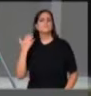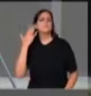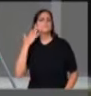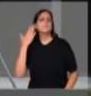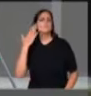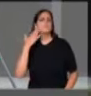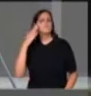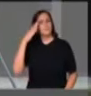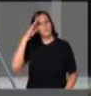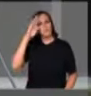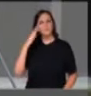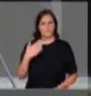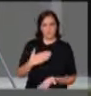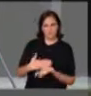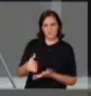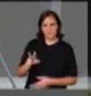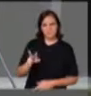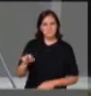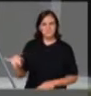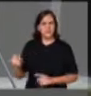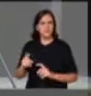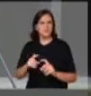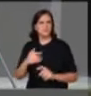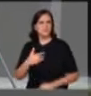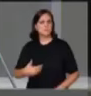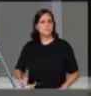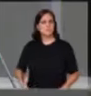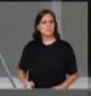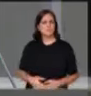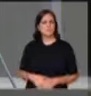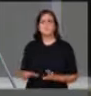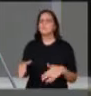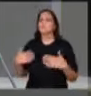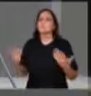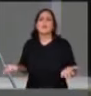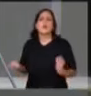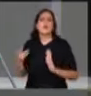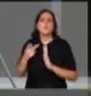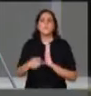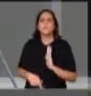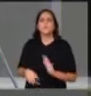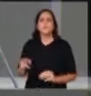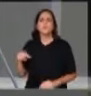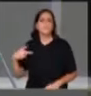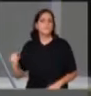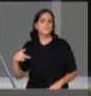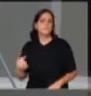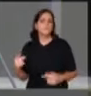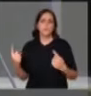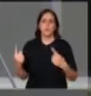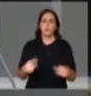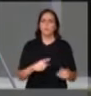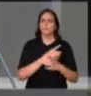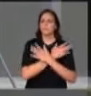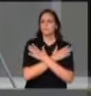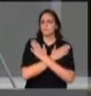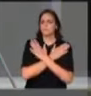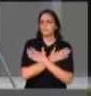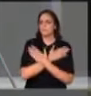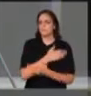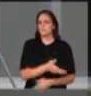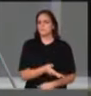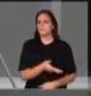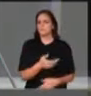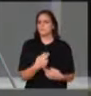governar. Qual o programa tem o governo Bolsonaro para combater o desemprego, que hoje bateu na casa